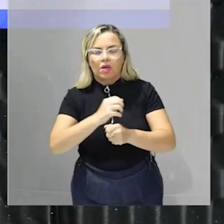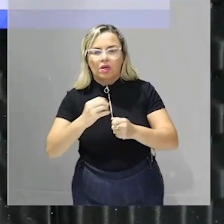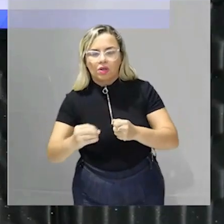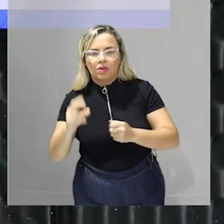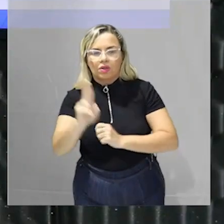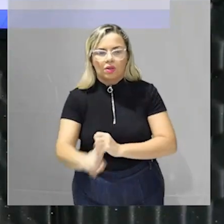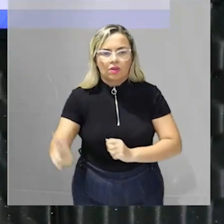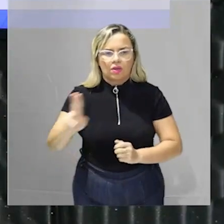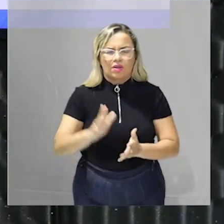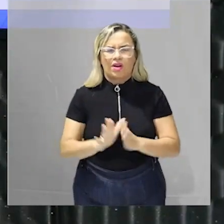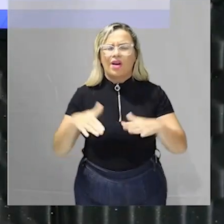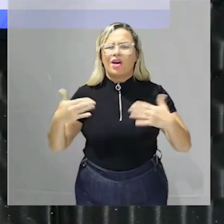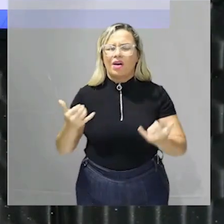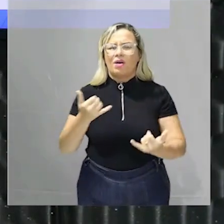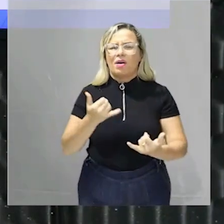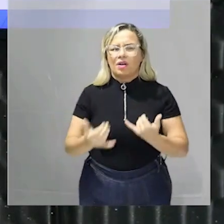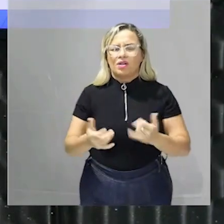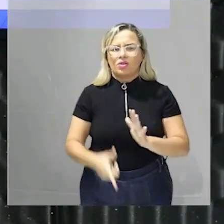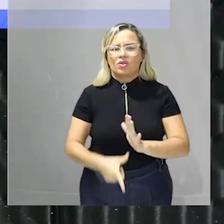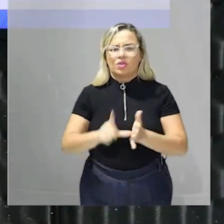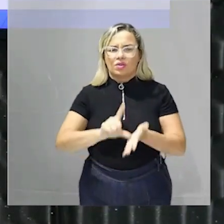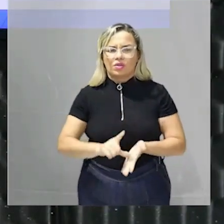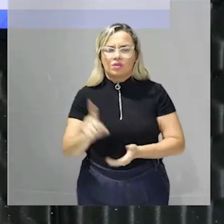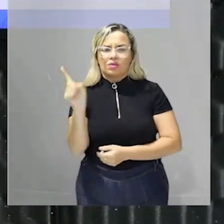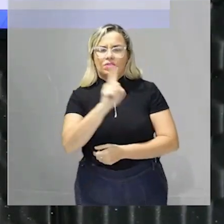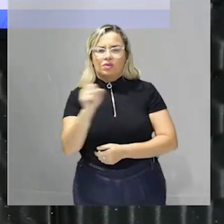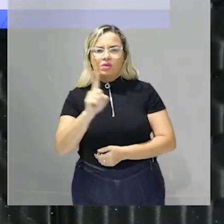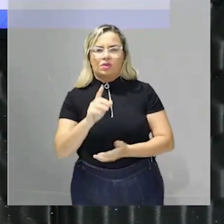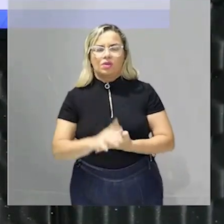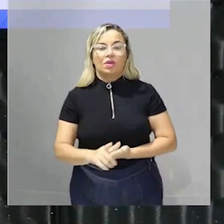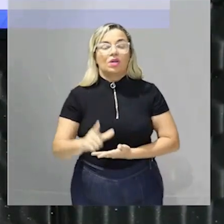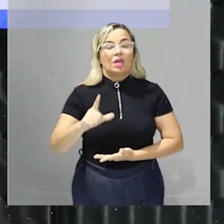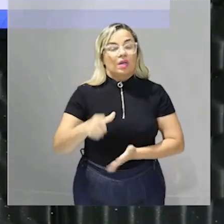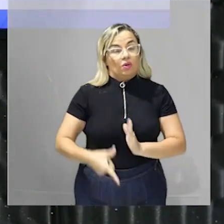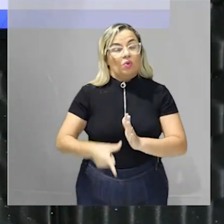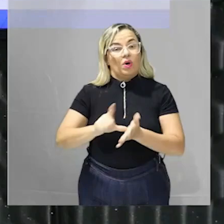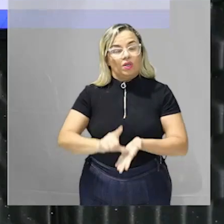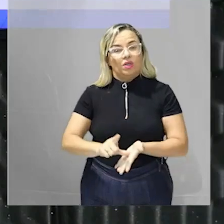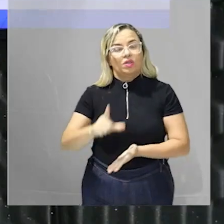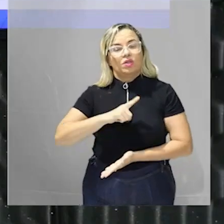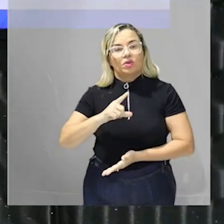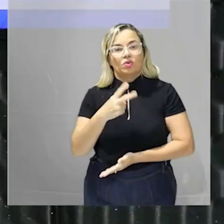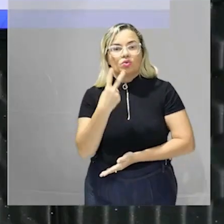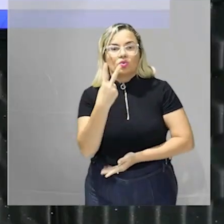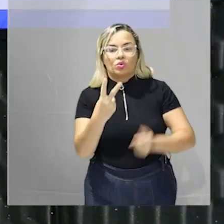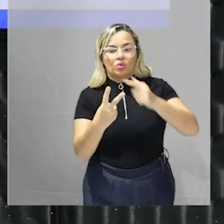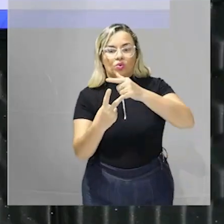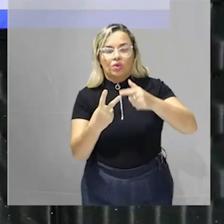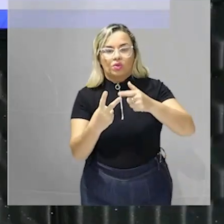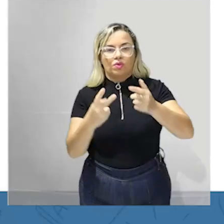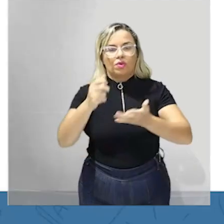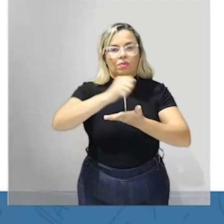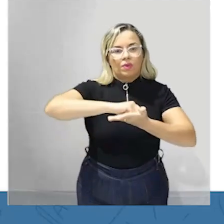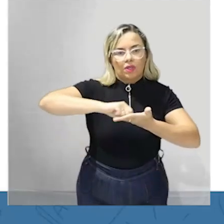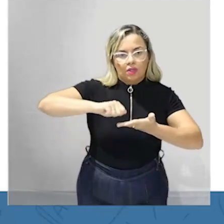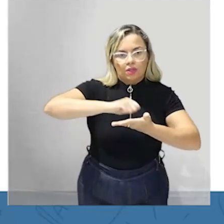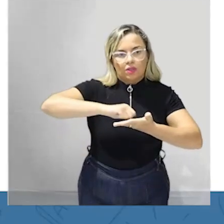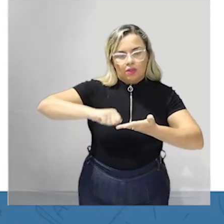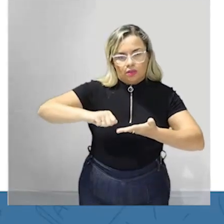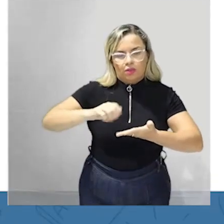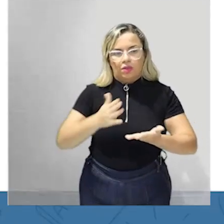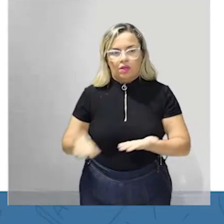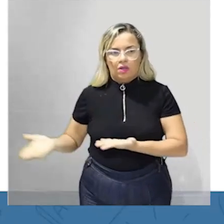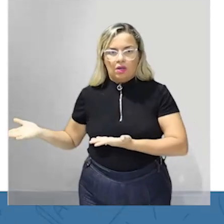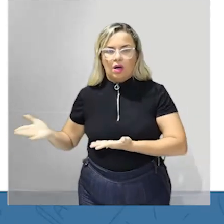com o anterior? Não. Eu tenho 2 formas, tá? Para o anterior em algumas situações. Aqui eu